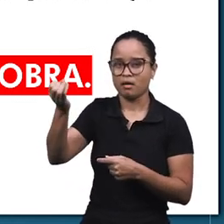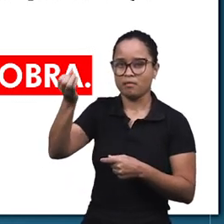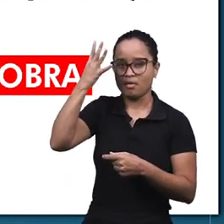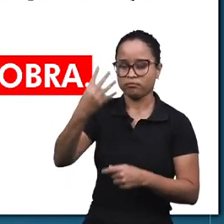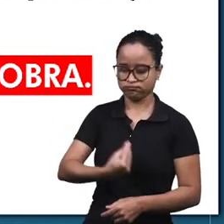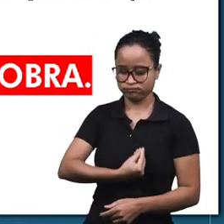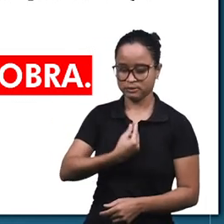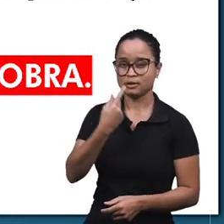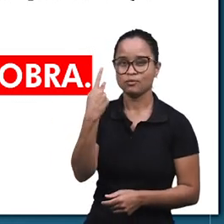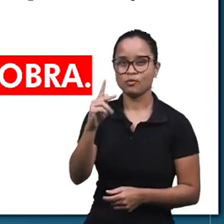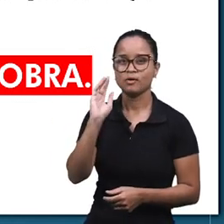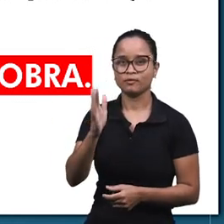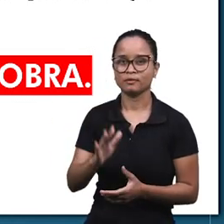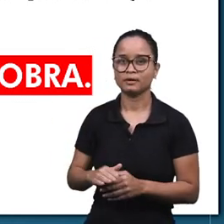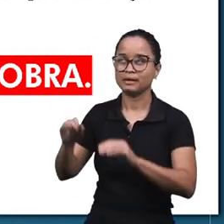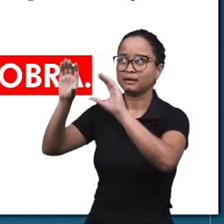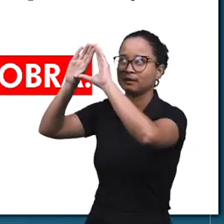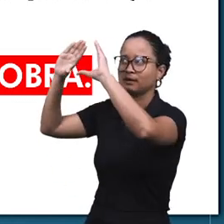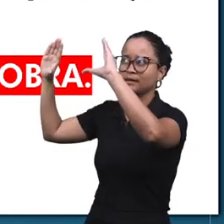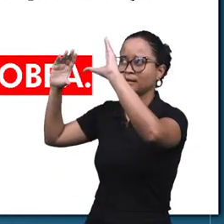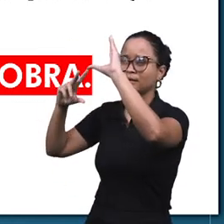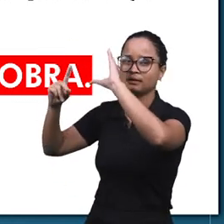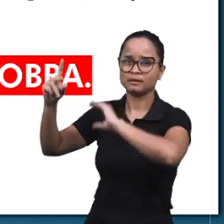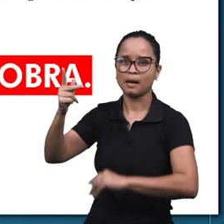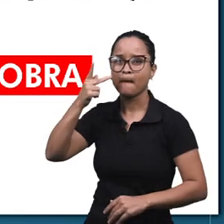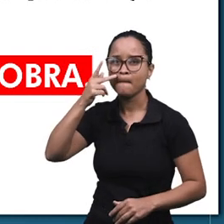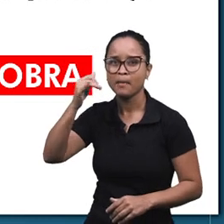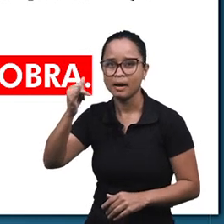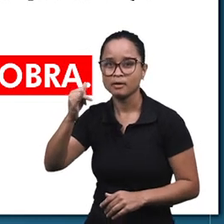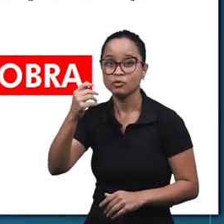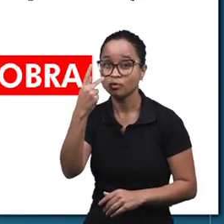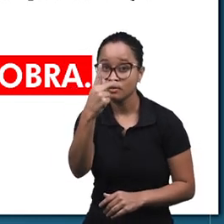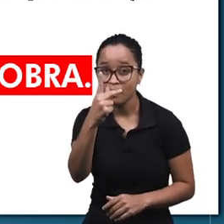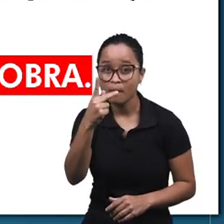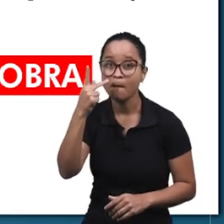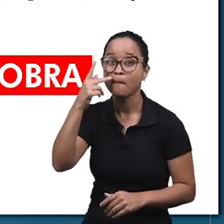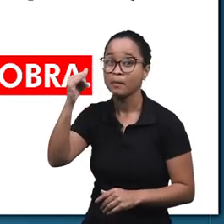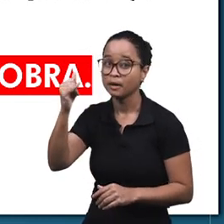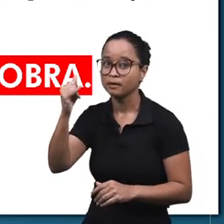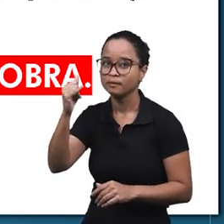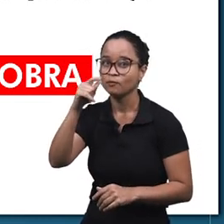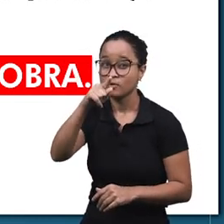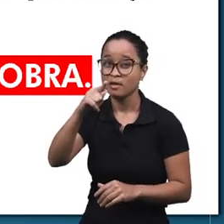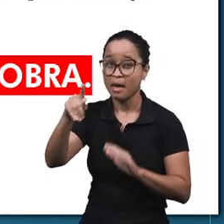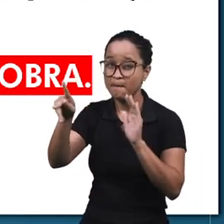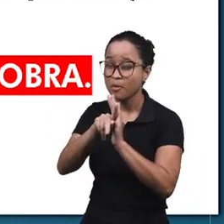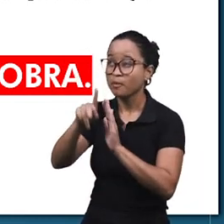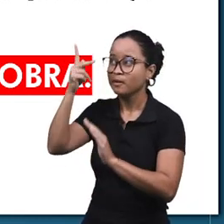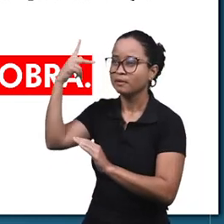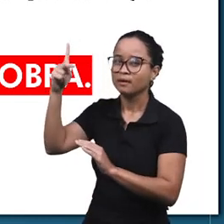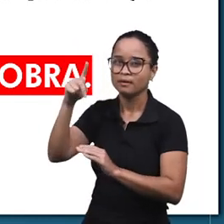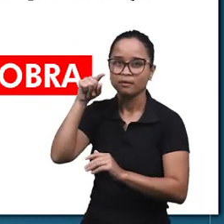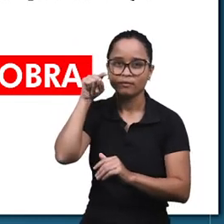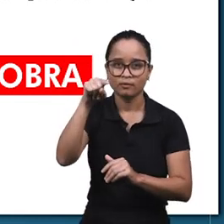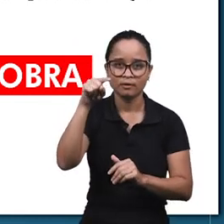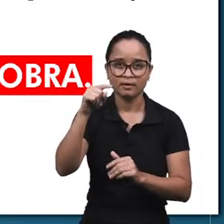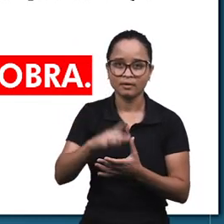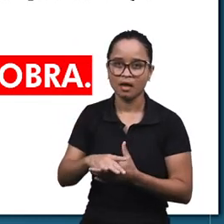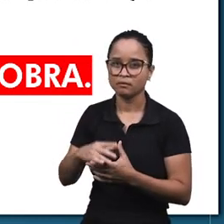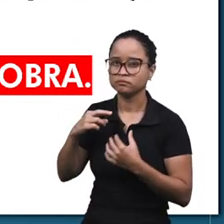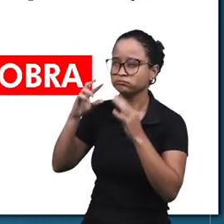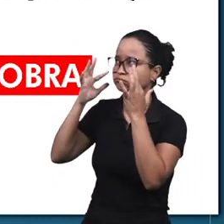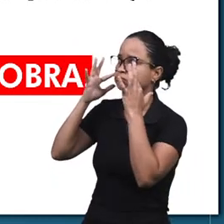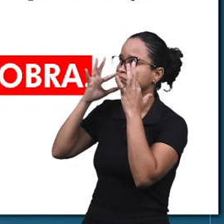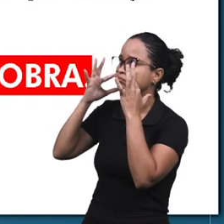sua vida e o reino do Pai, do seu Pai. Você é dele e você tem ouvidos